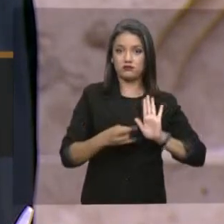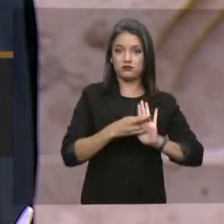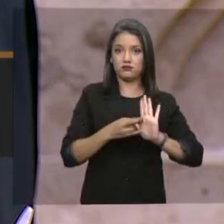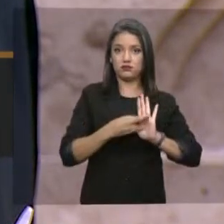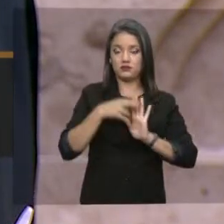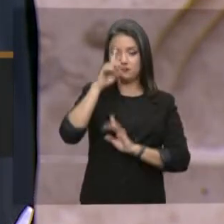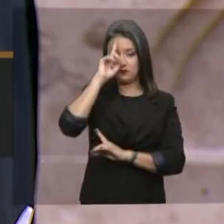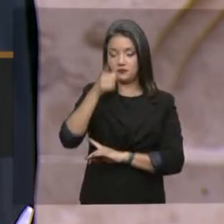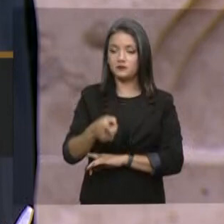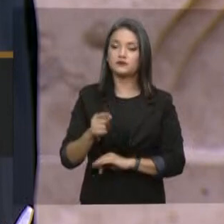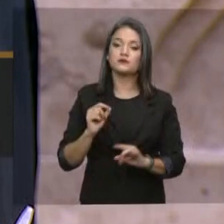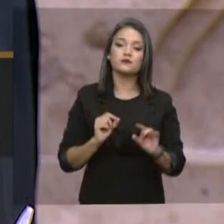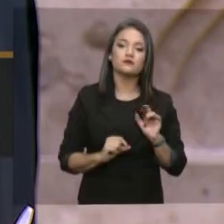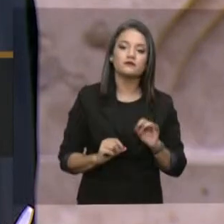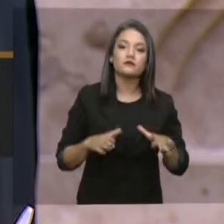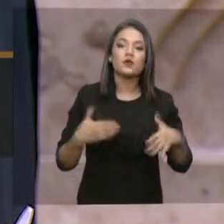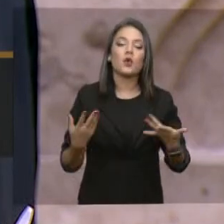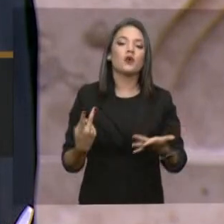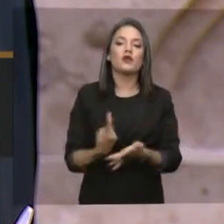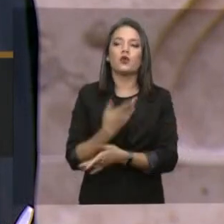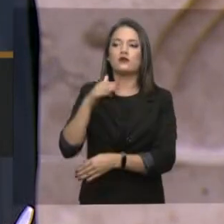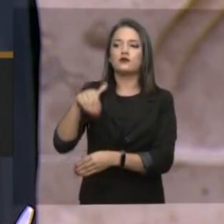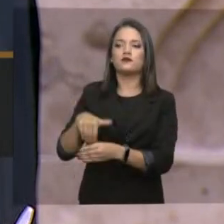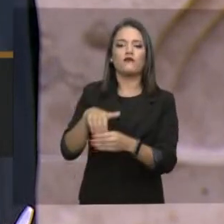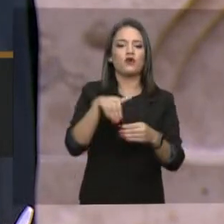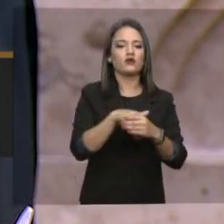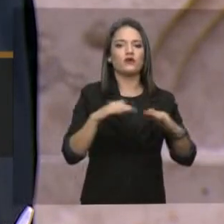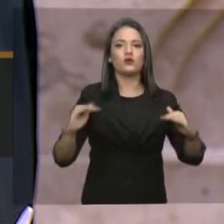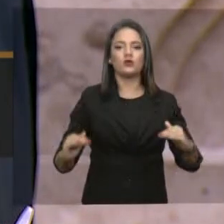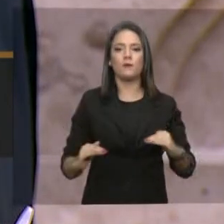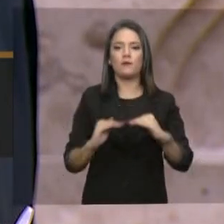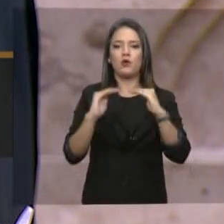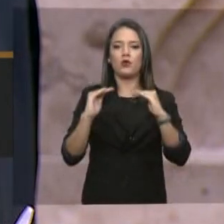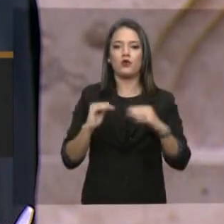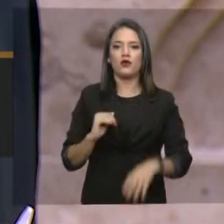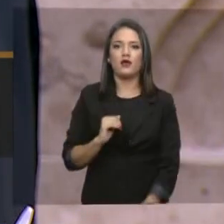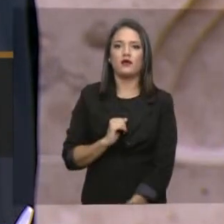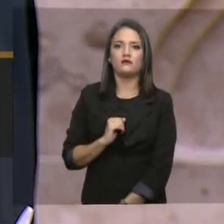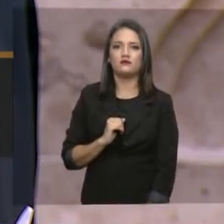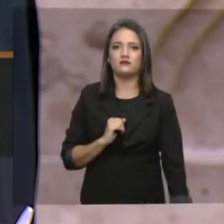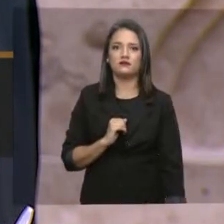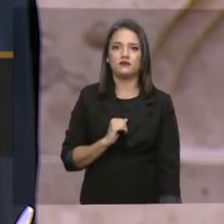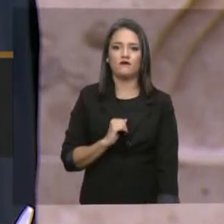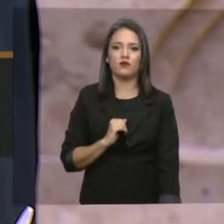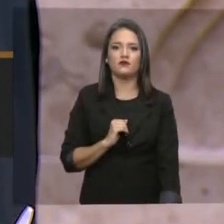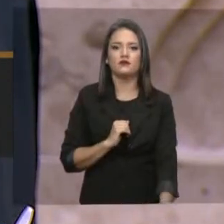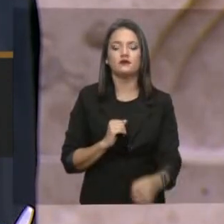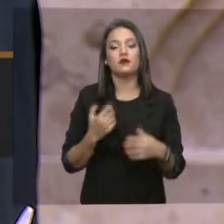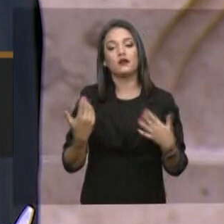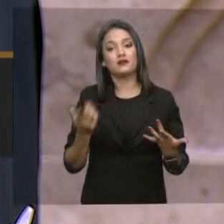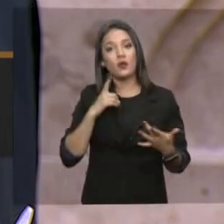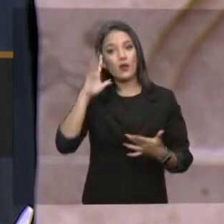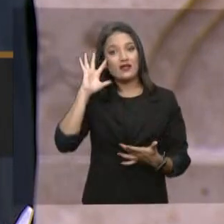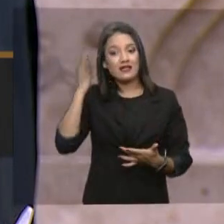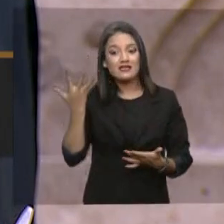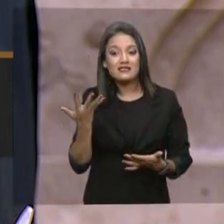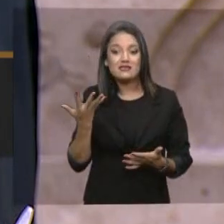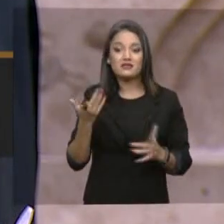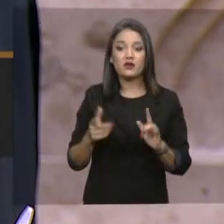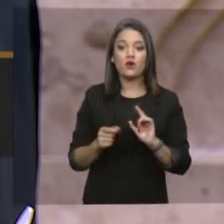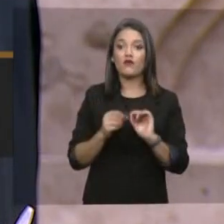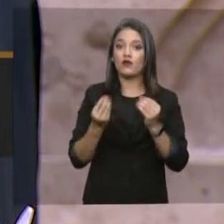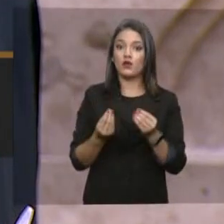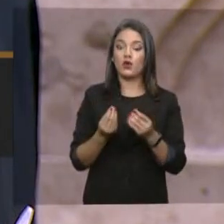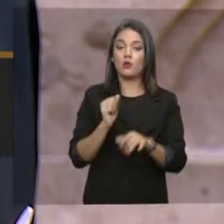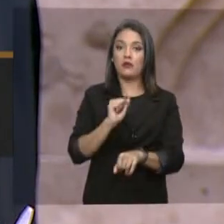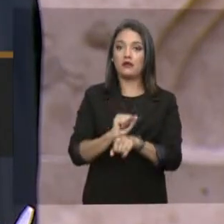que, em caso de empate superável, como regra, a decisão será adiada até a colheita do voto do